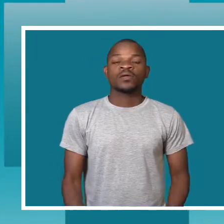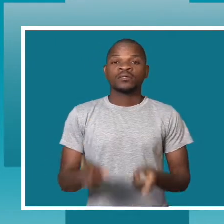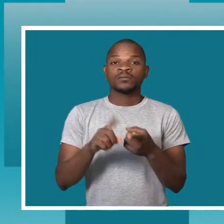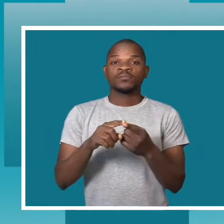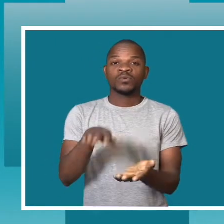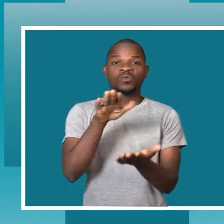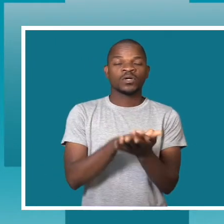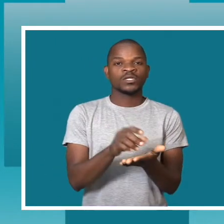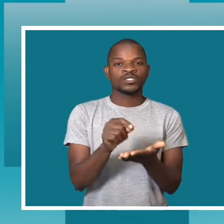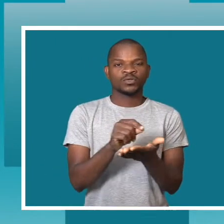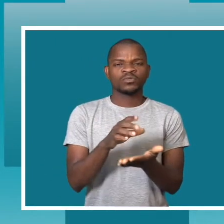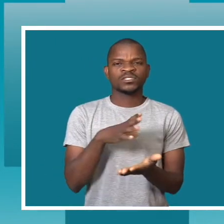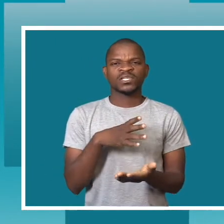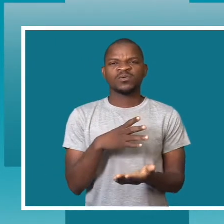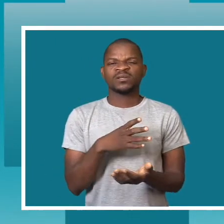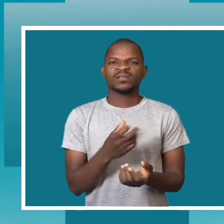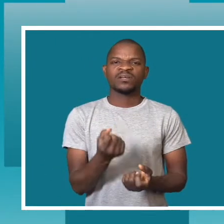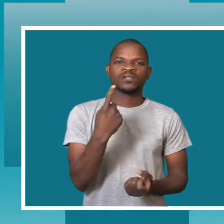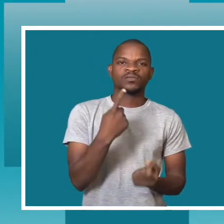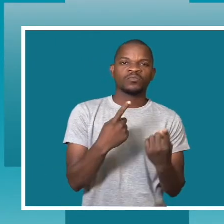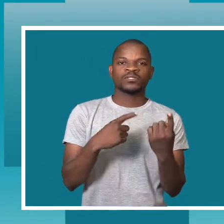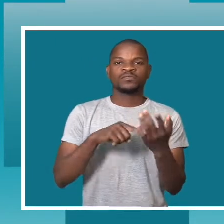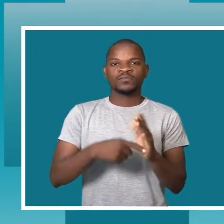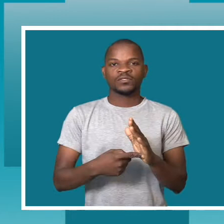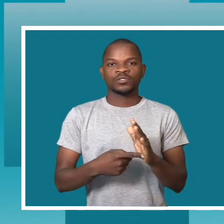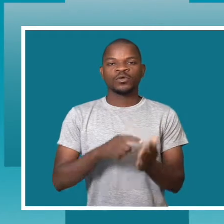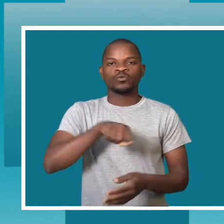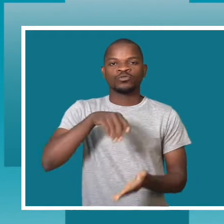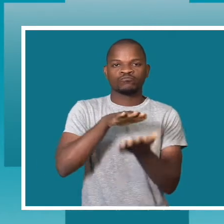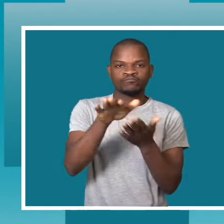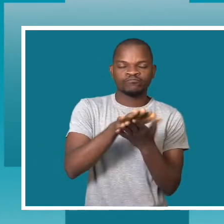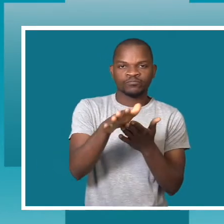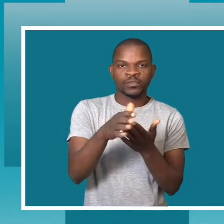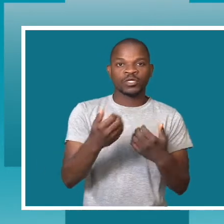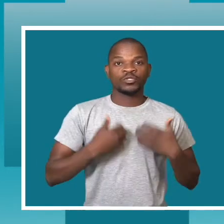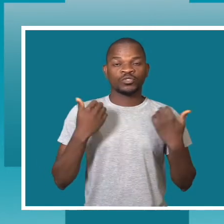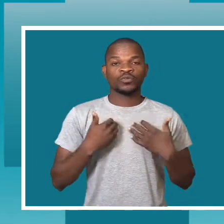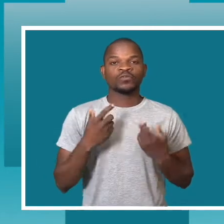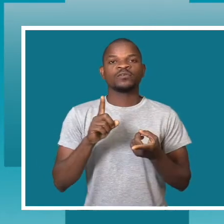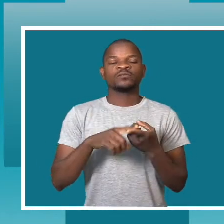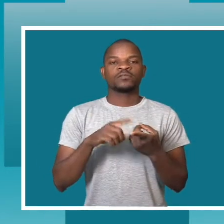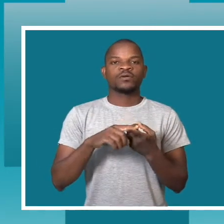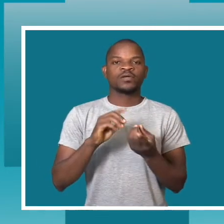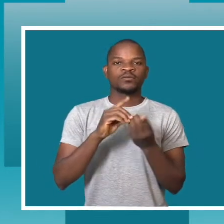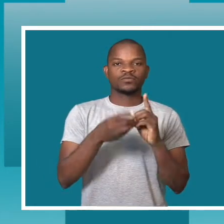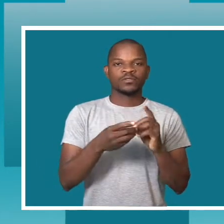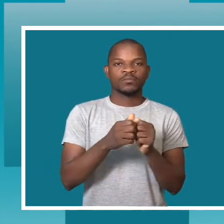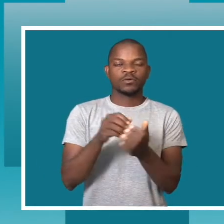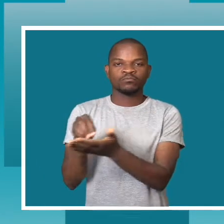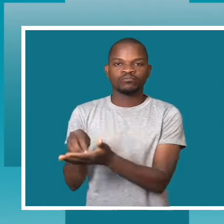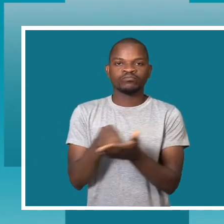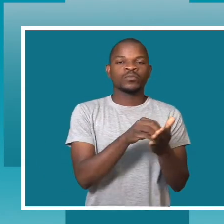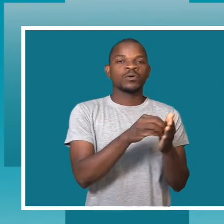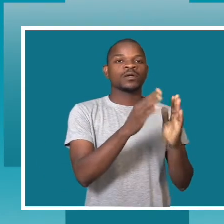Dentro das escolas também temos aqueles que a gente dá uma palestra para os adolescentes jovens, de repente levam a informação e nós damos, vão dar aos seus pais.